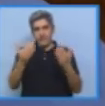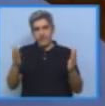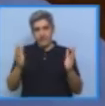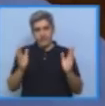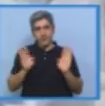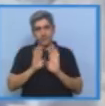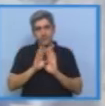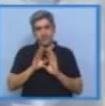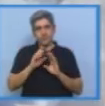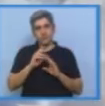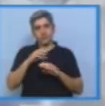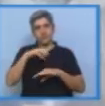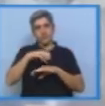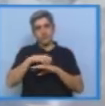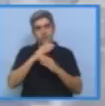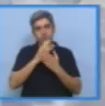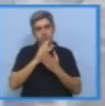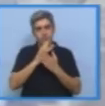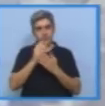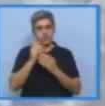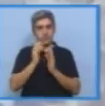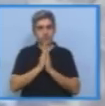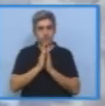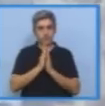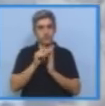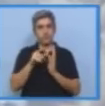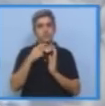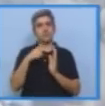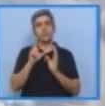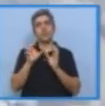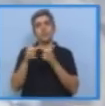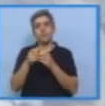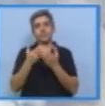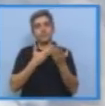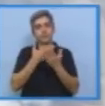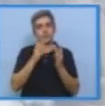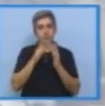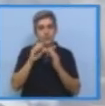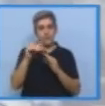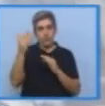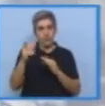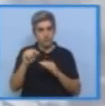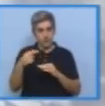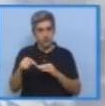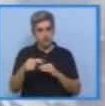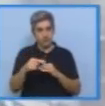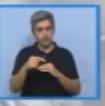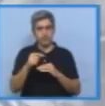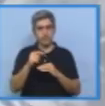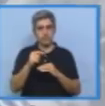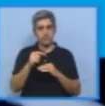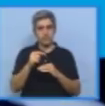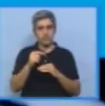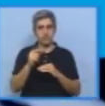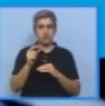um seminário ou que contacto existe depois com comunidades, enfim, com a sociedade onde Claro. o padre tem de estar inserido? Não, certamente